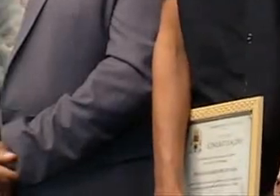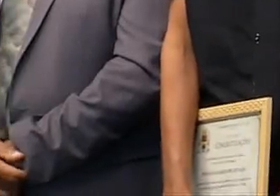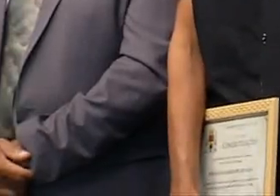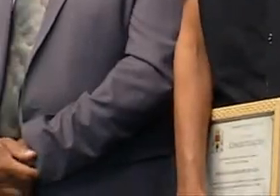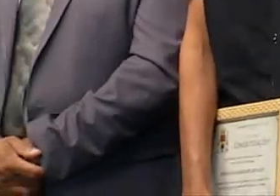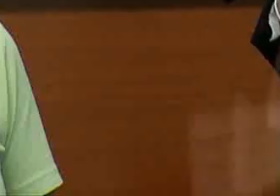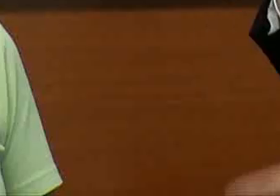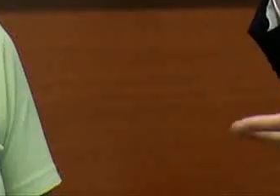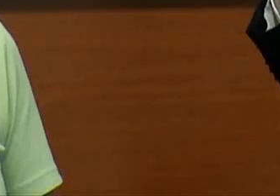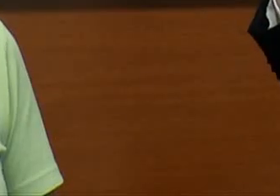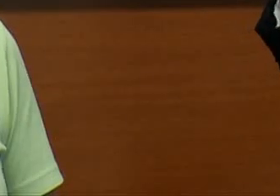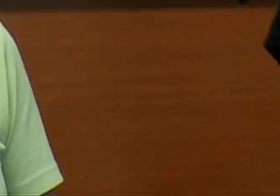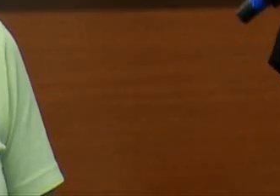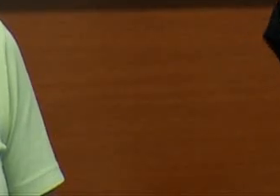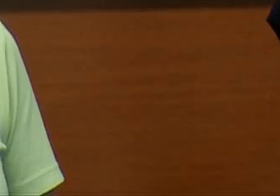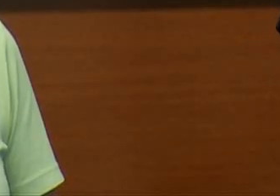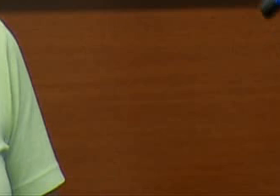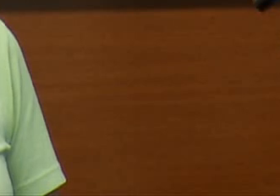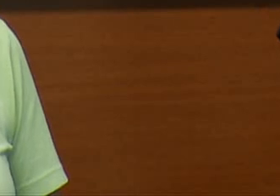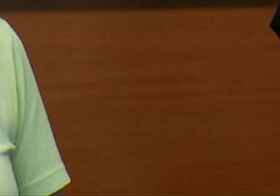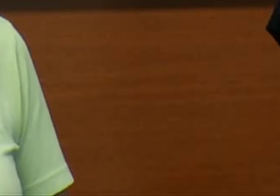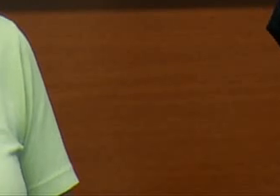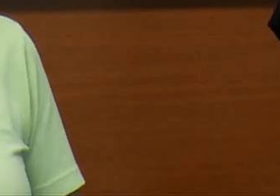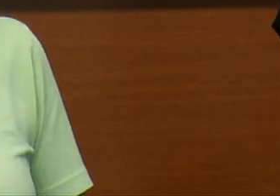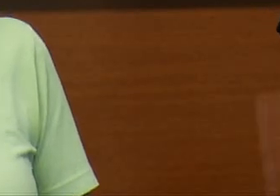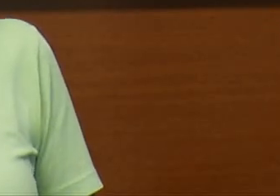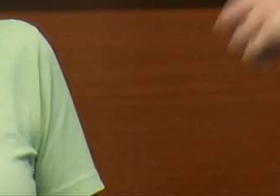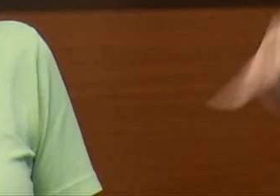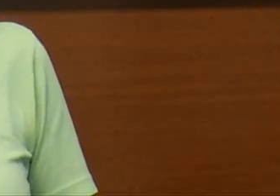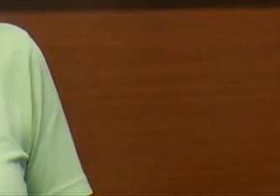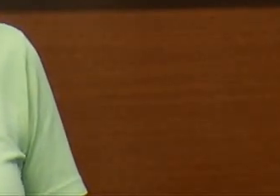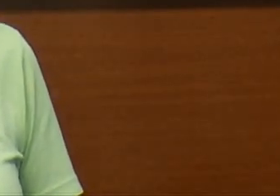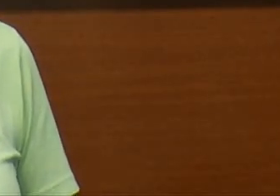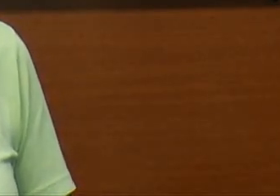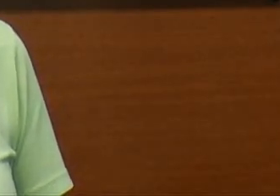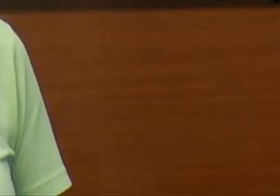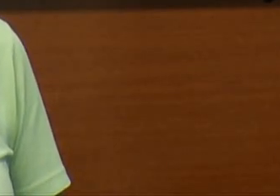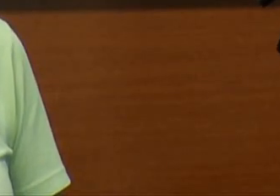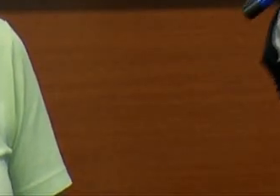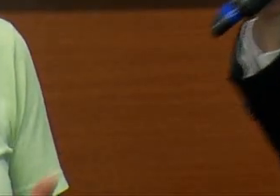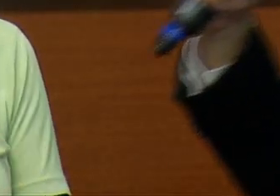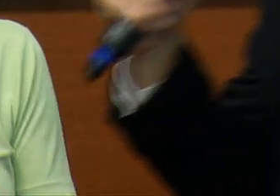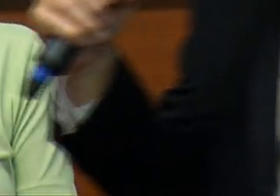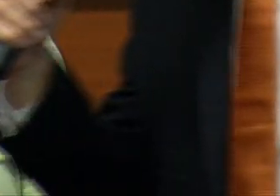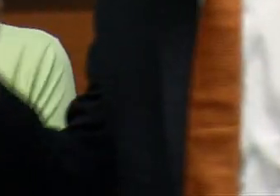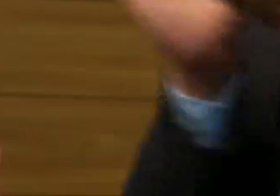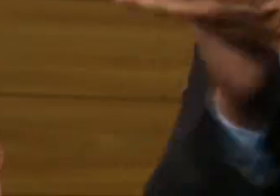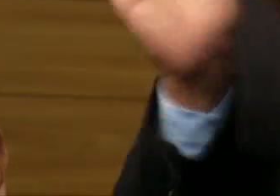se considera amigo, tá bom? Felicidade e parabéns, e que essa data se repita muitas outras vezes.